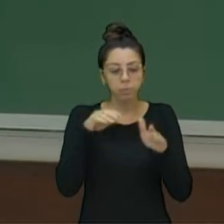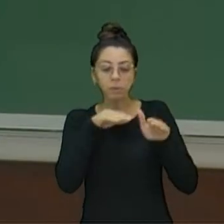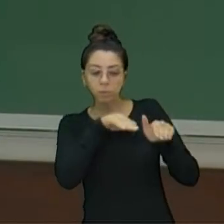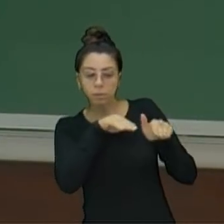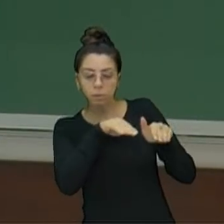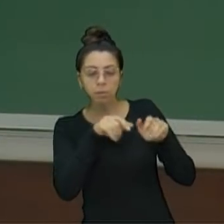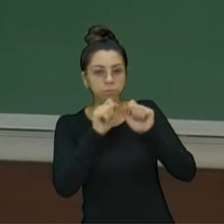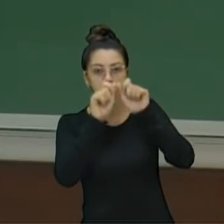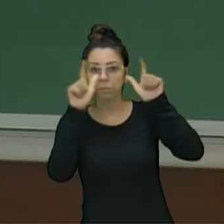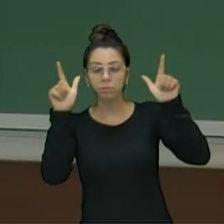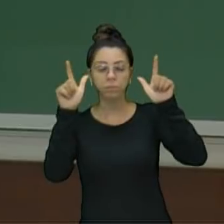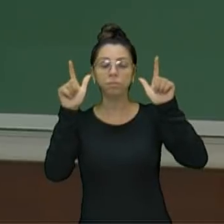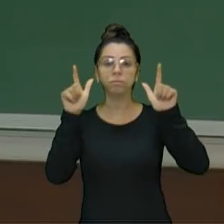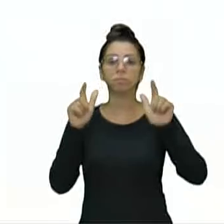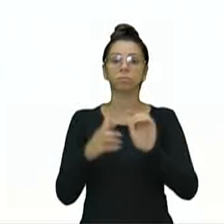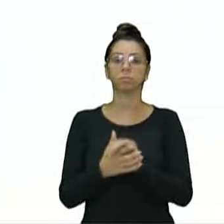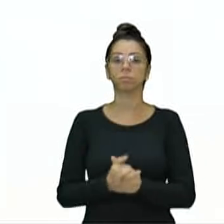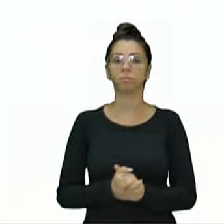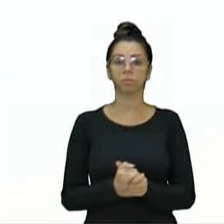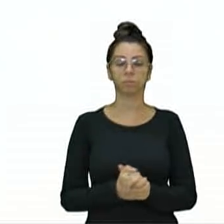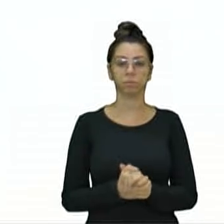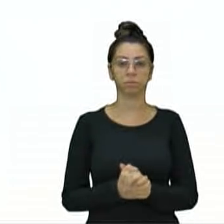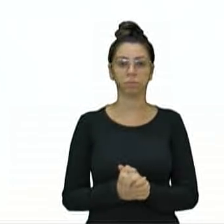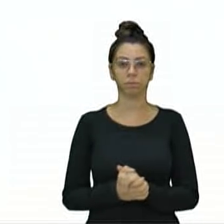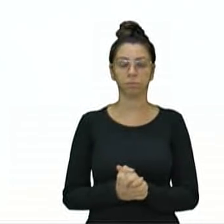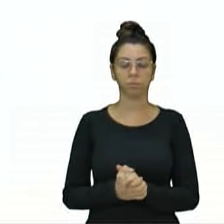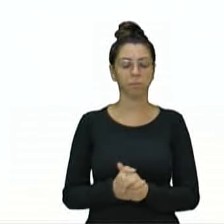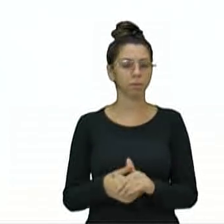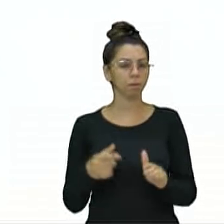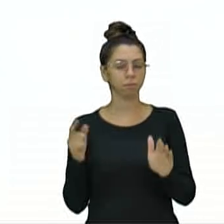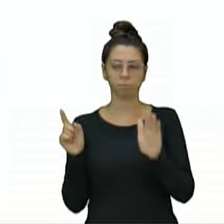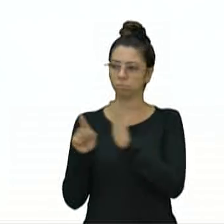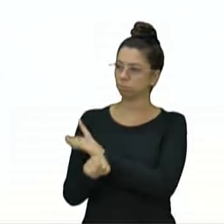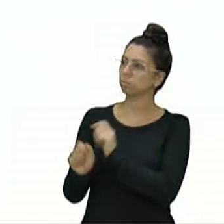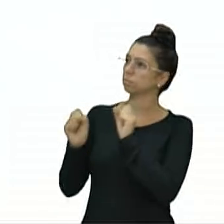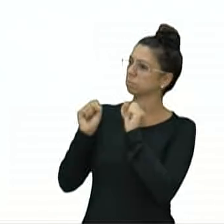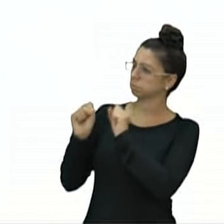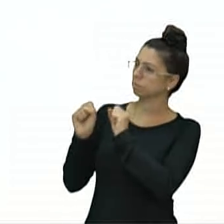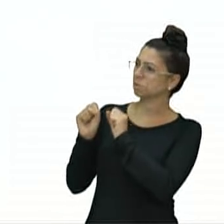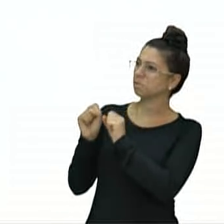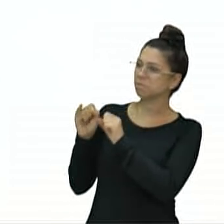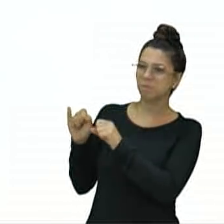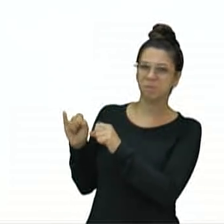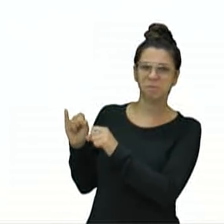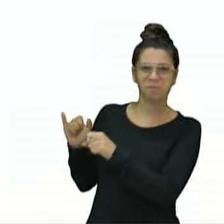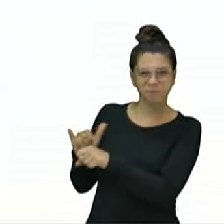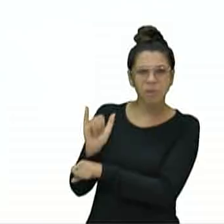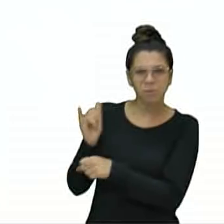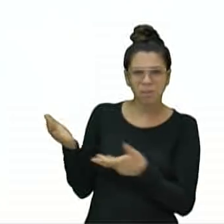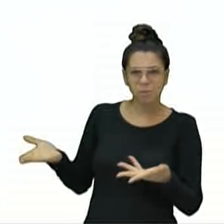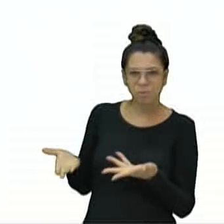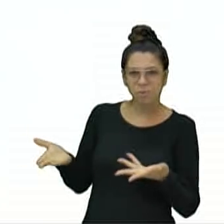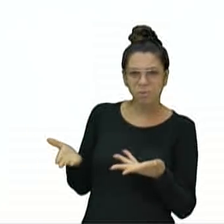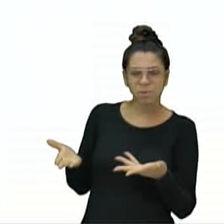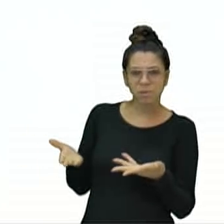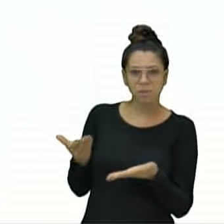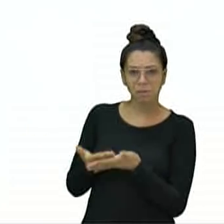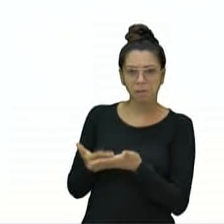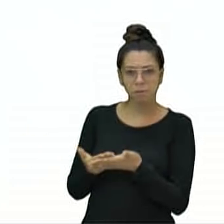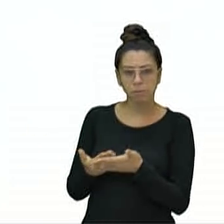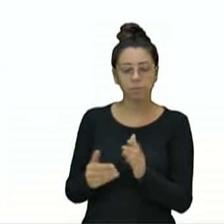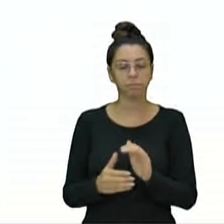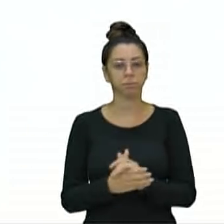asked them, can I skip school today? Eu perguntei para eles, eu posso faltar a aula hoje? My